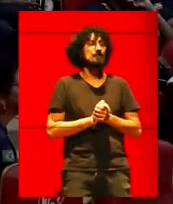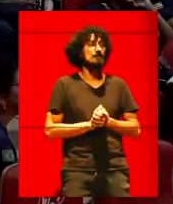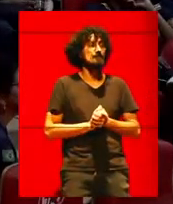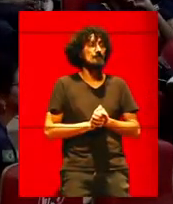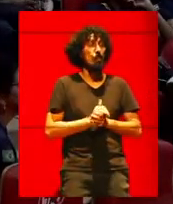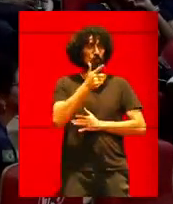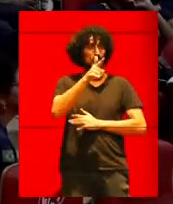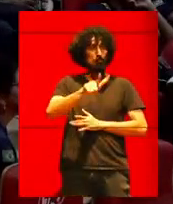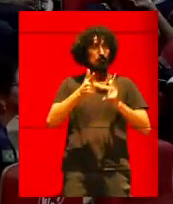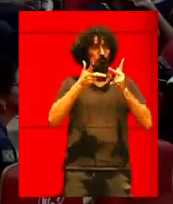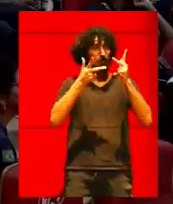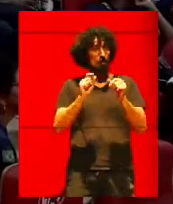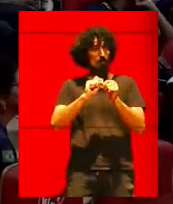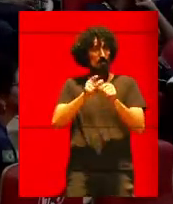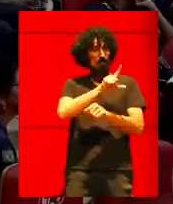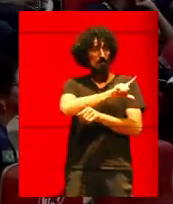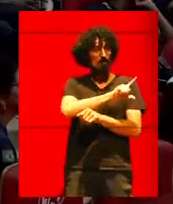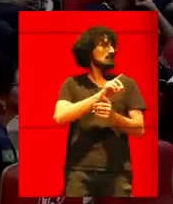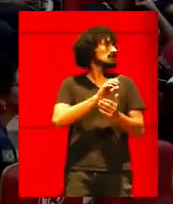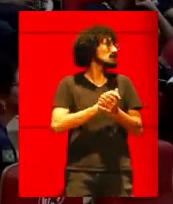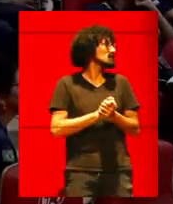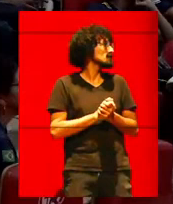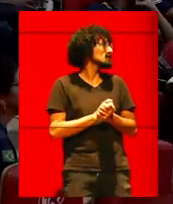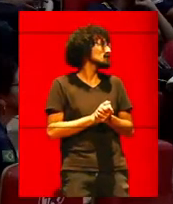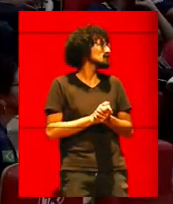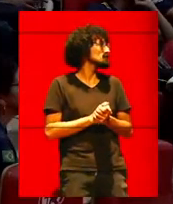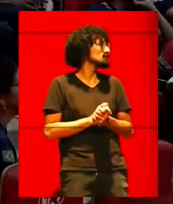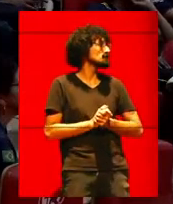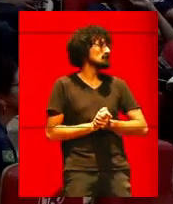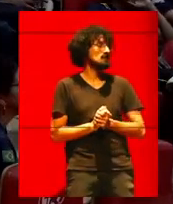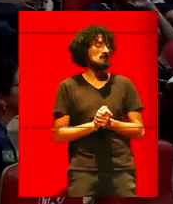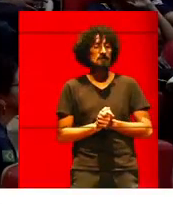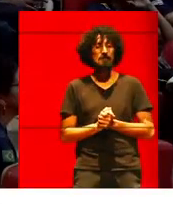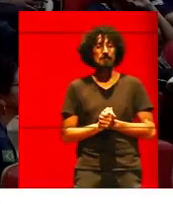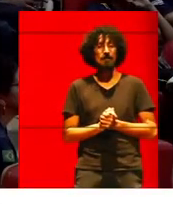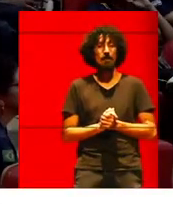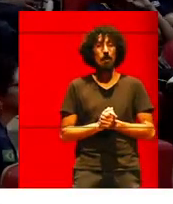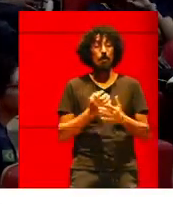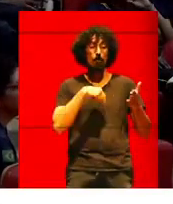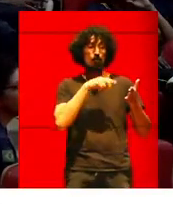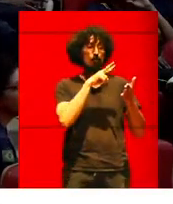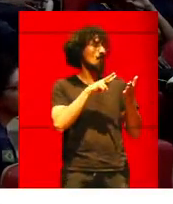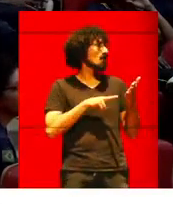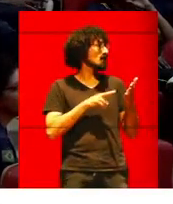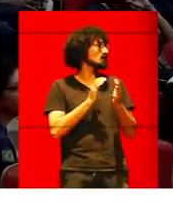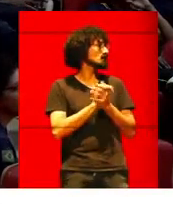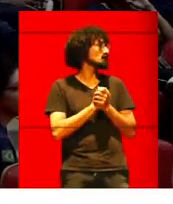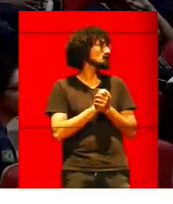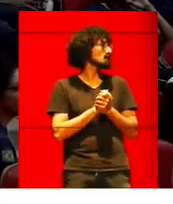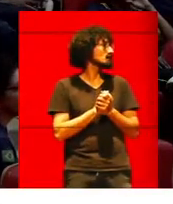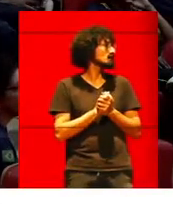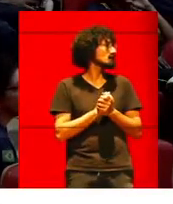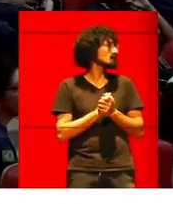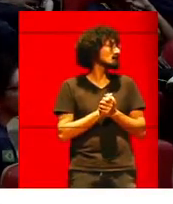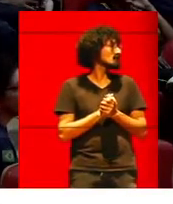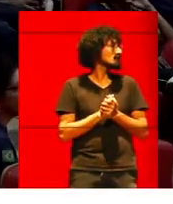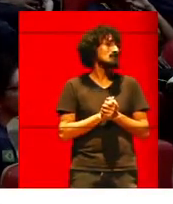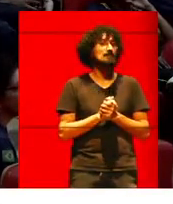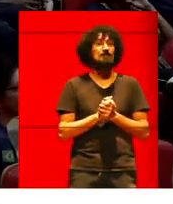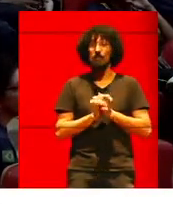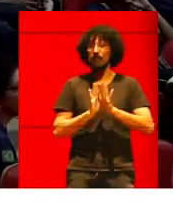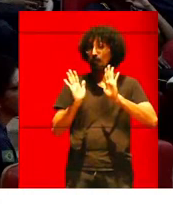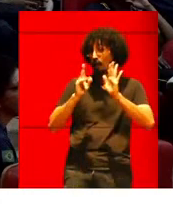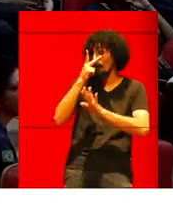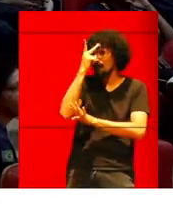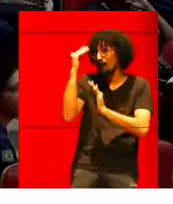mesmo esquema. É assim, né? Vai lá. Eu vou ler um pedaço de canto. Alô, meus amigos